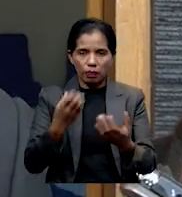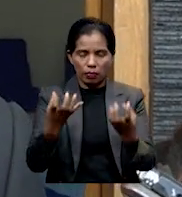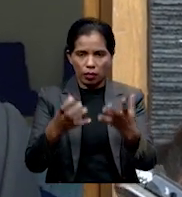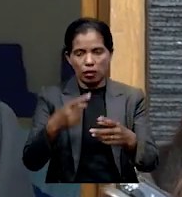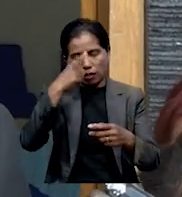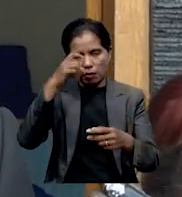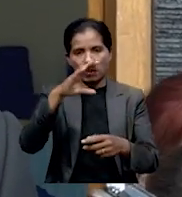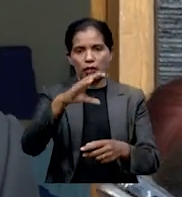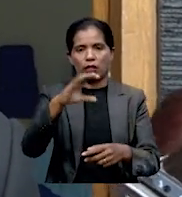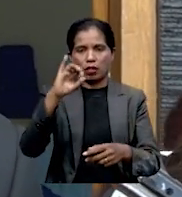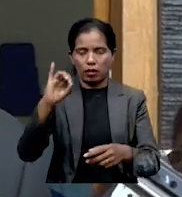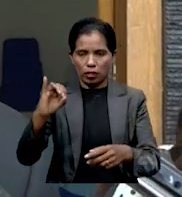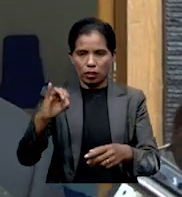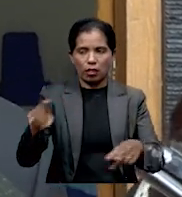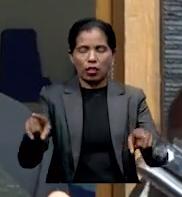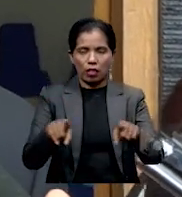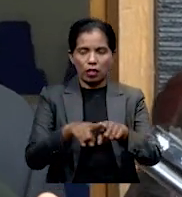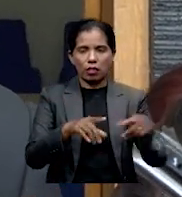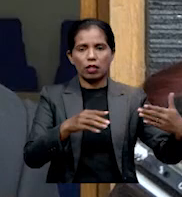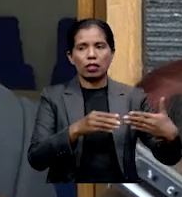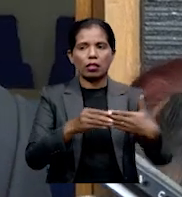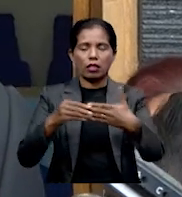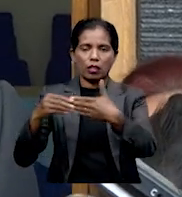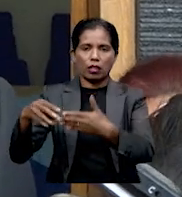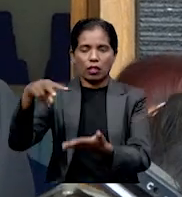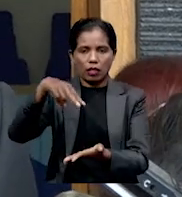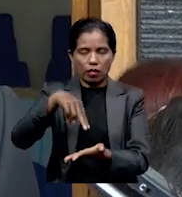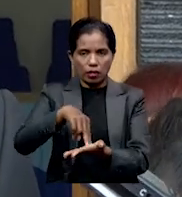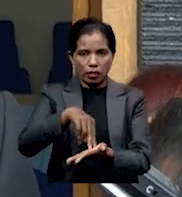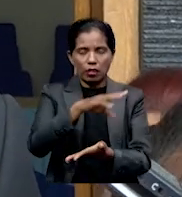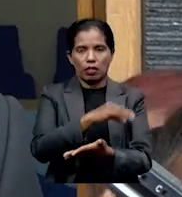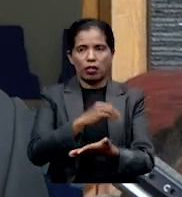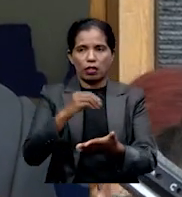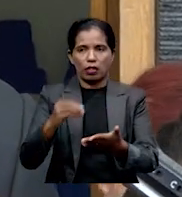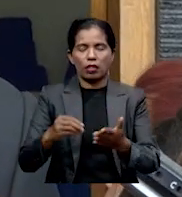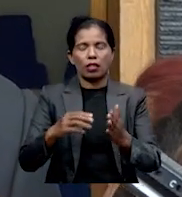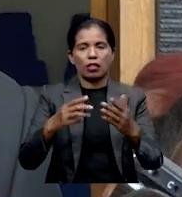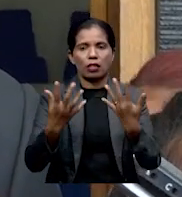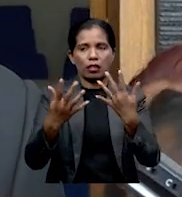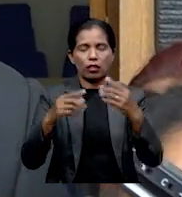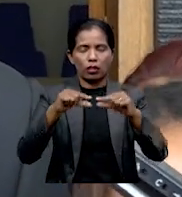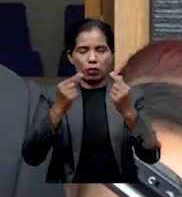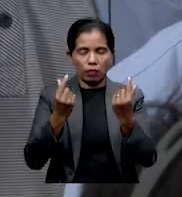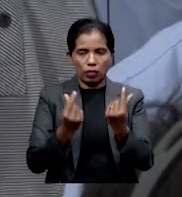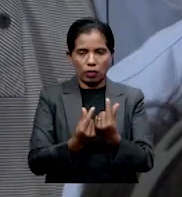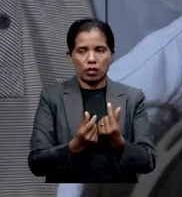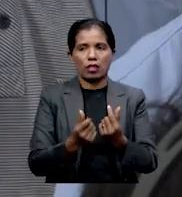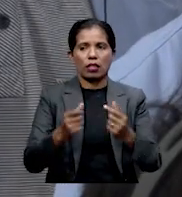de Imprensa sai cofundador do estabelecimento rede Conselho de Imprensa Sudeste